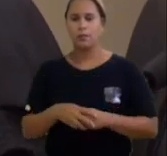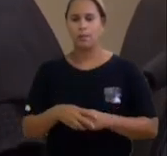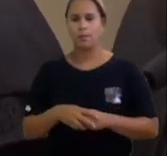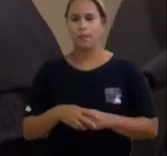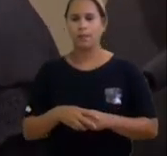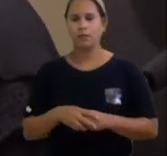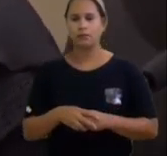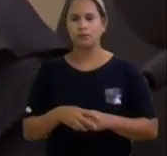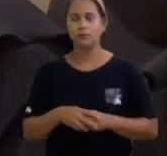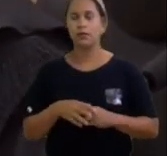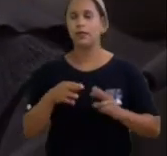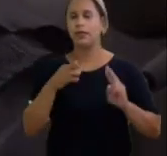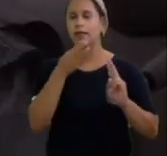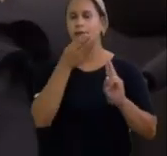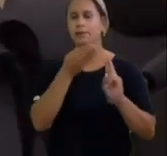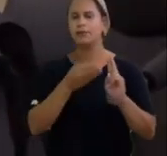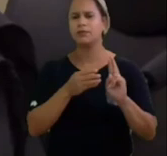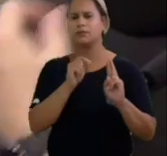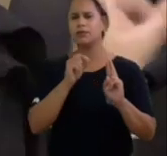isso representaria